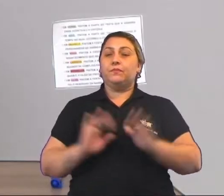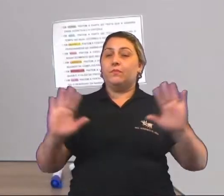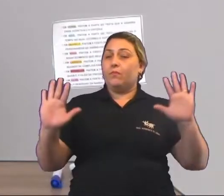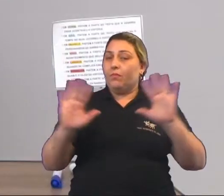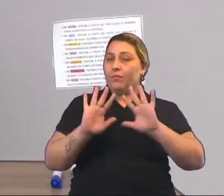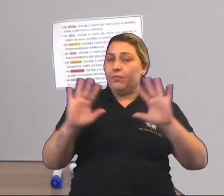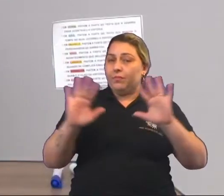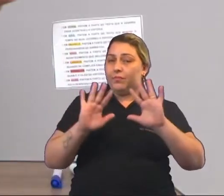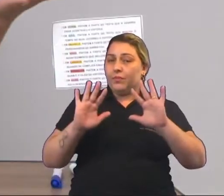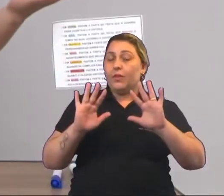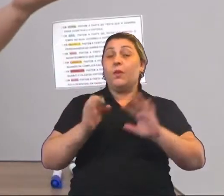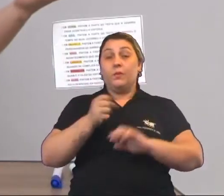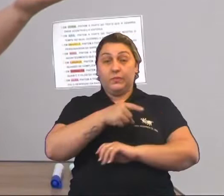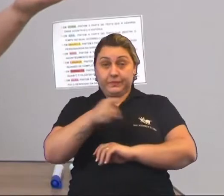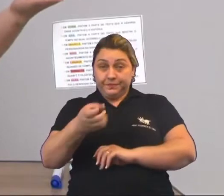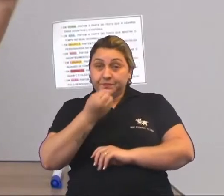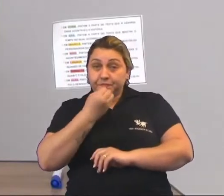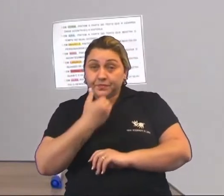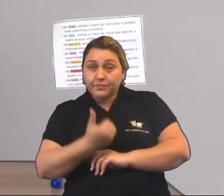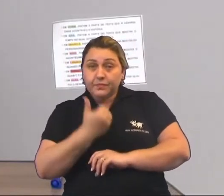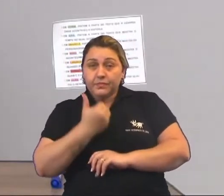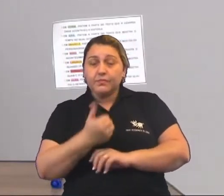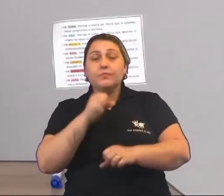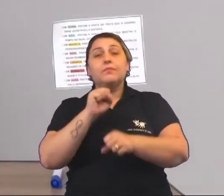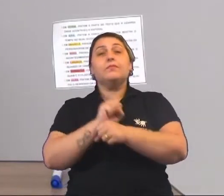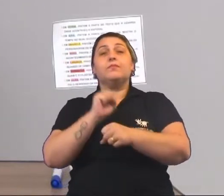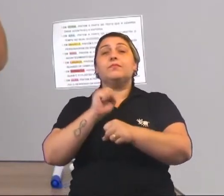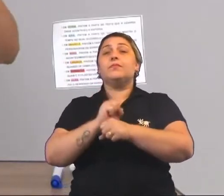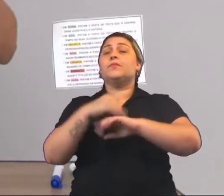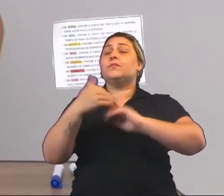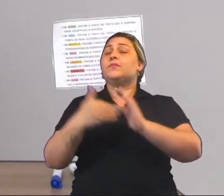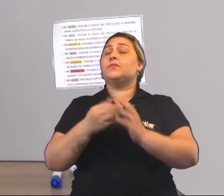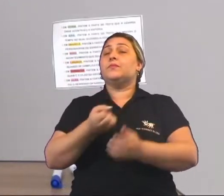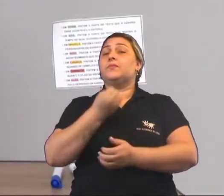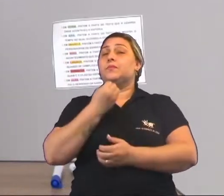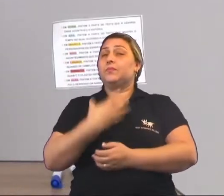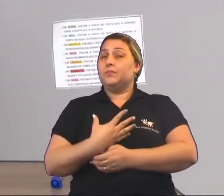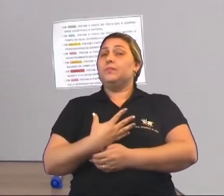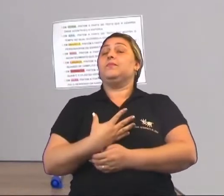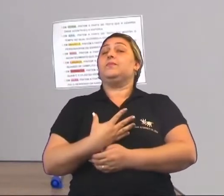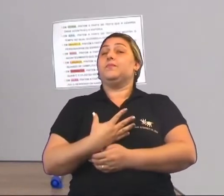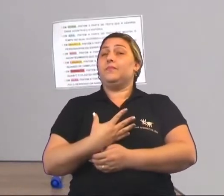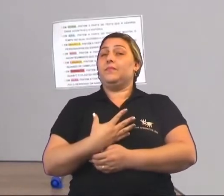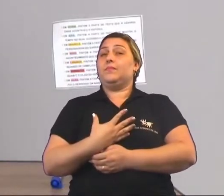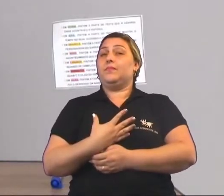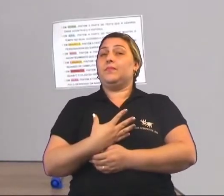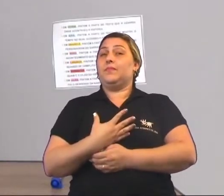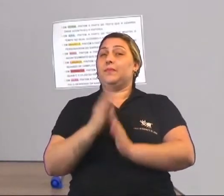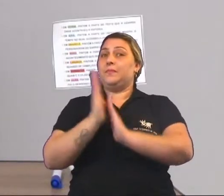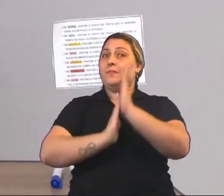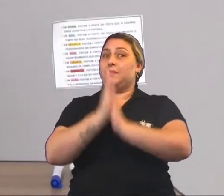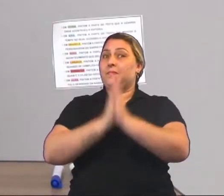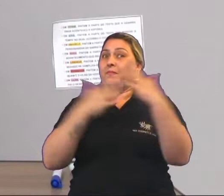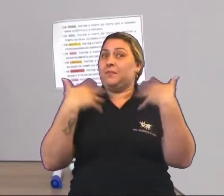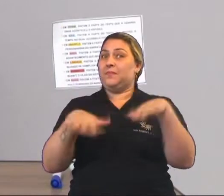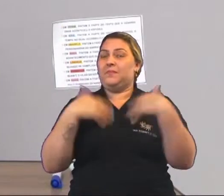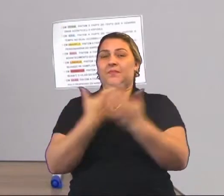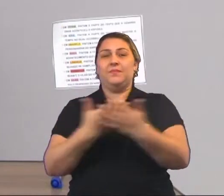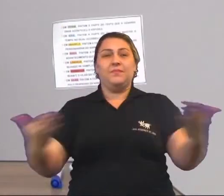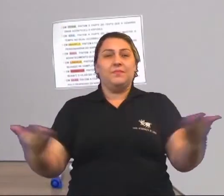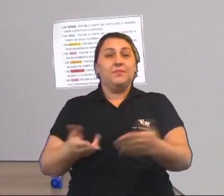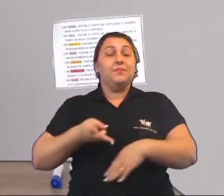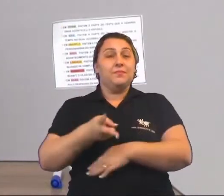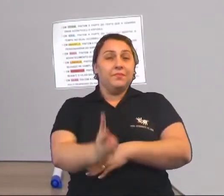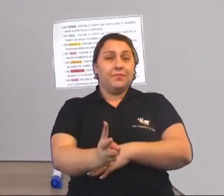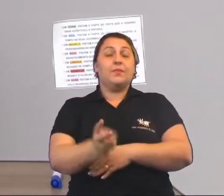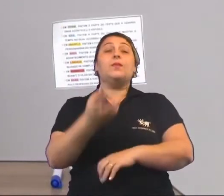Olá, turminha! Como vocês estão? Espero que estejam bem e empolgados para a nossa aula de hoje. Continuaremos